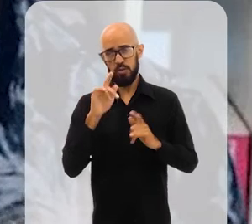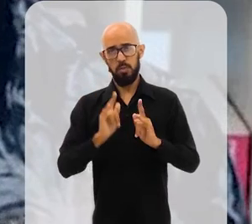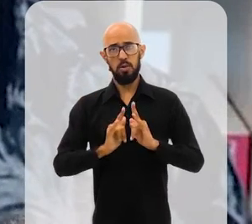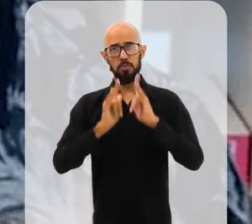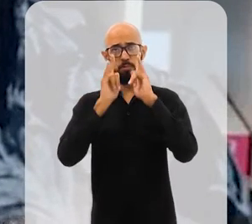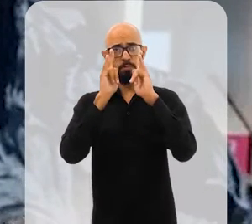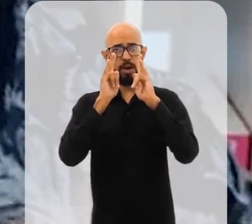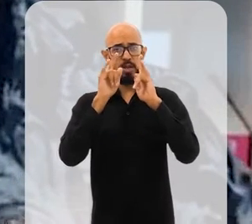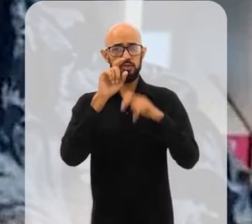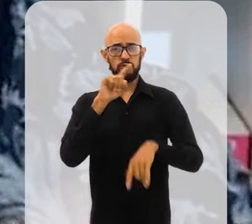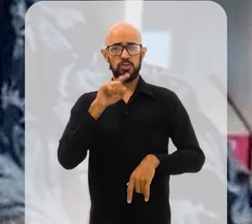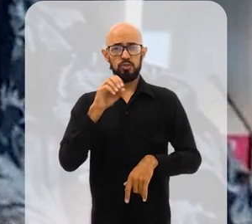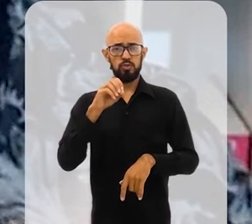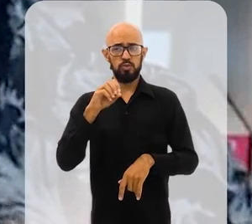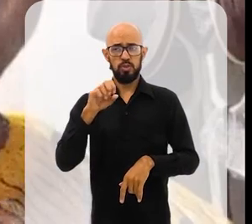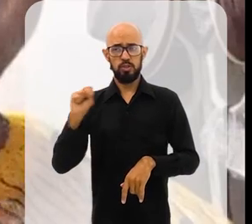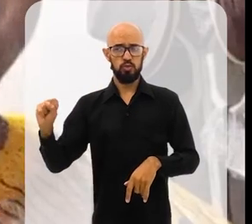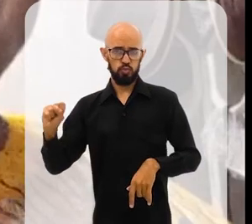Zona Sul com certeza não tem.